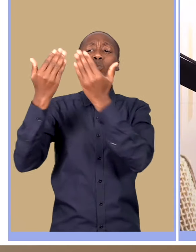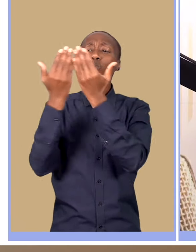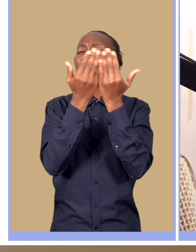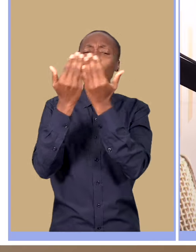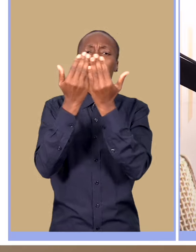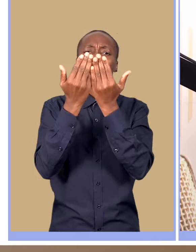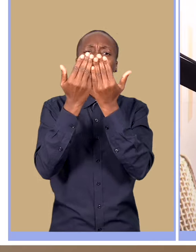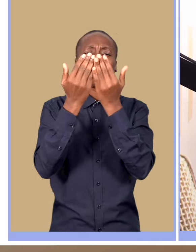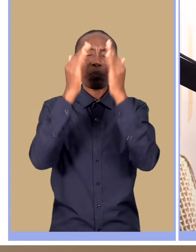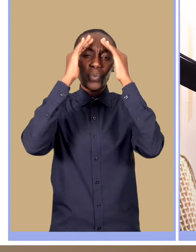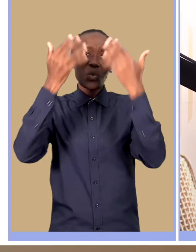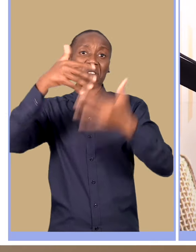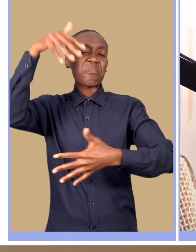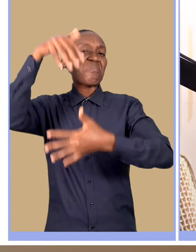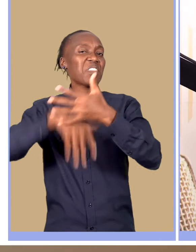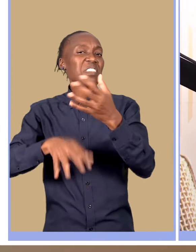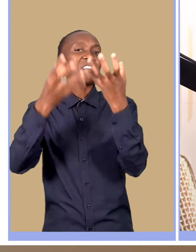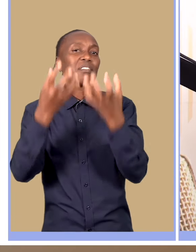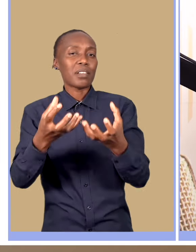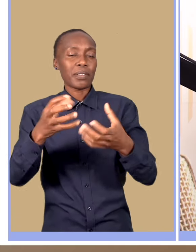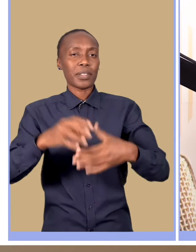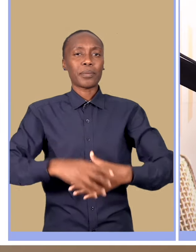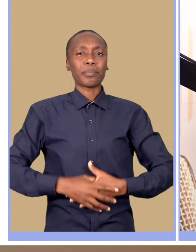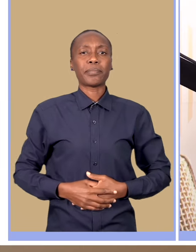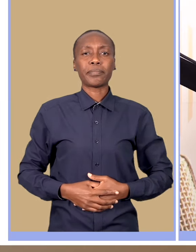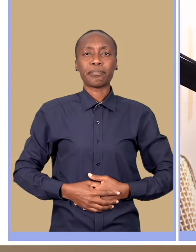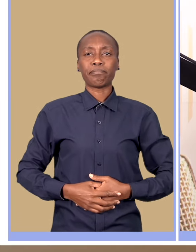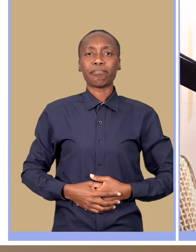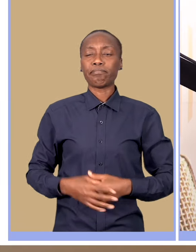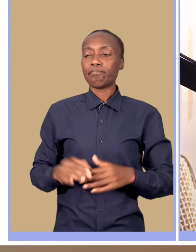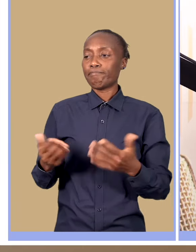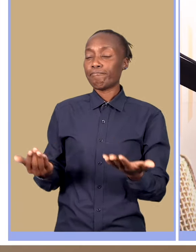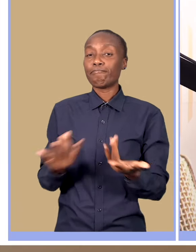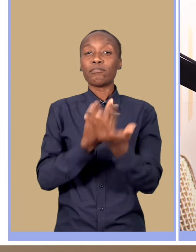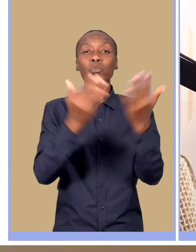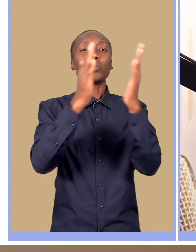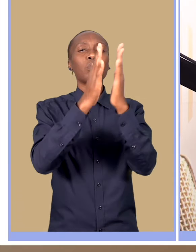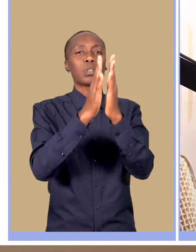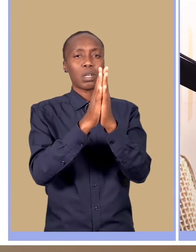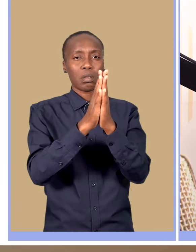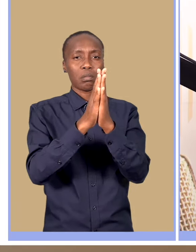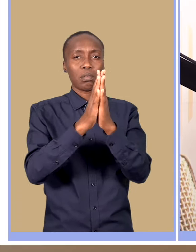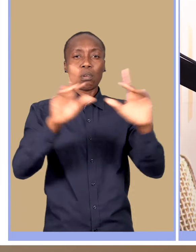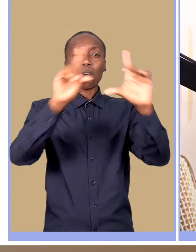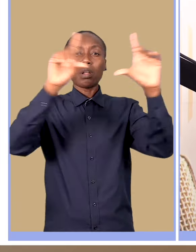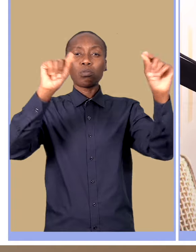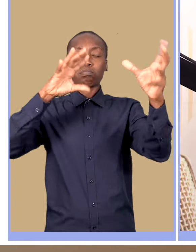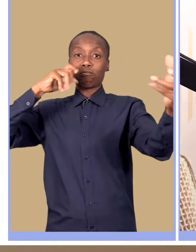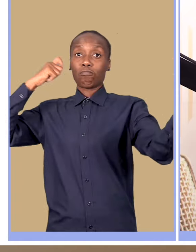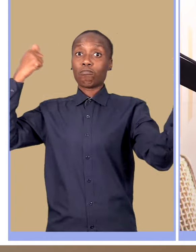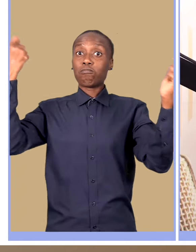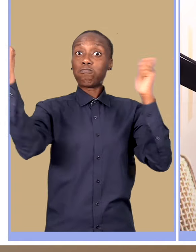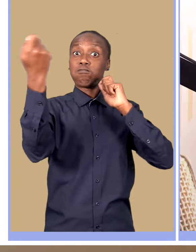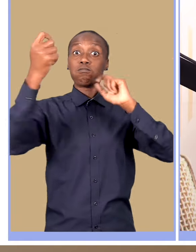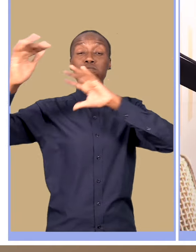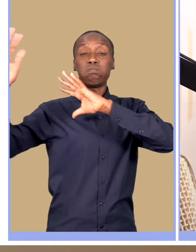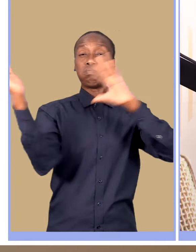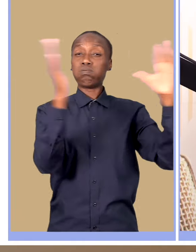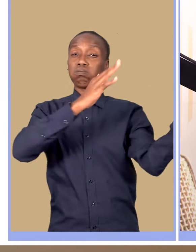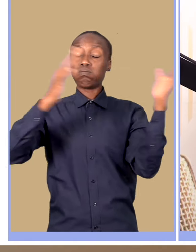Sim. Bom, muito obrigado mais uma vez por este convite. Falar sobre essa questão das mudanças